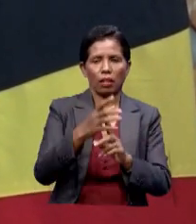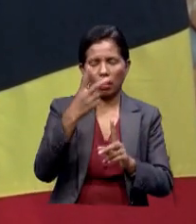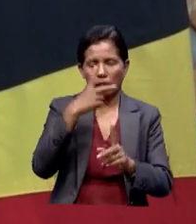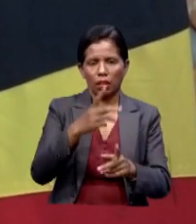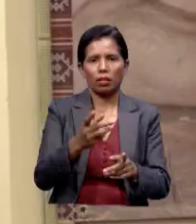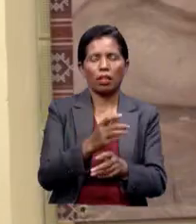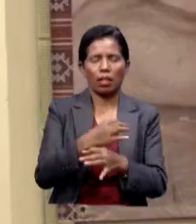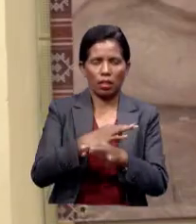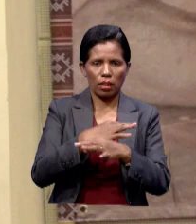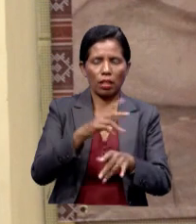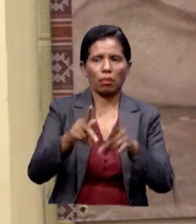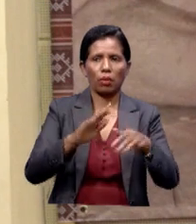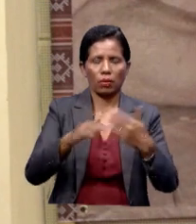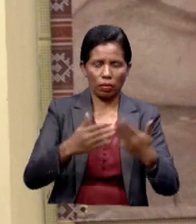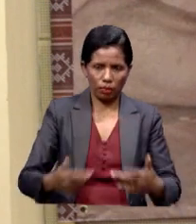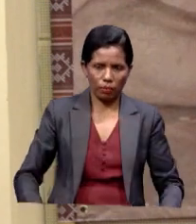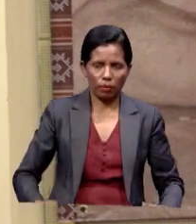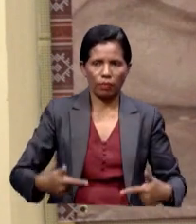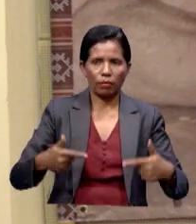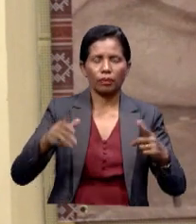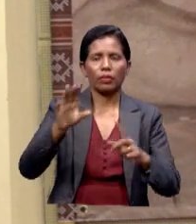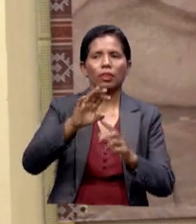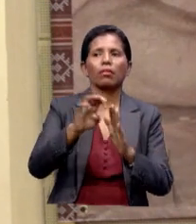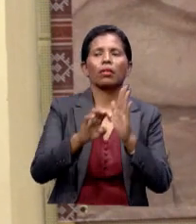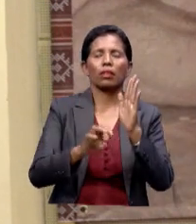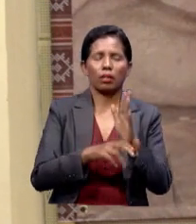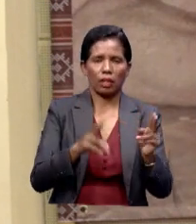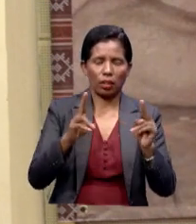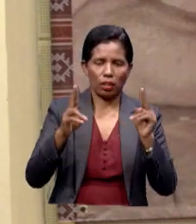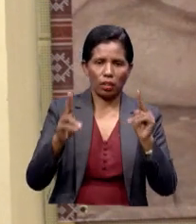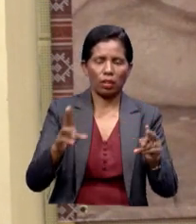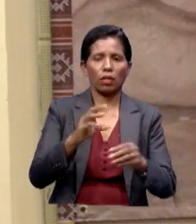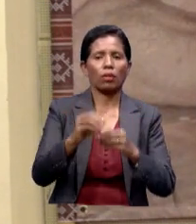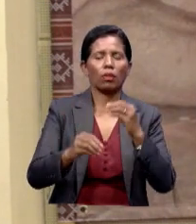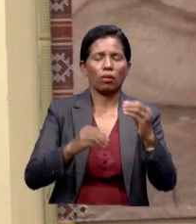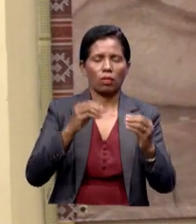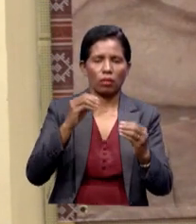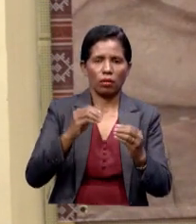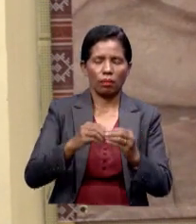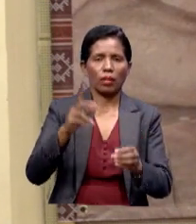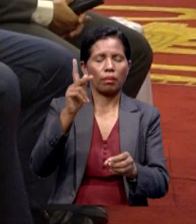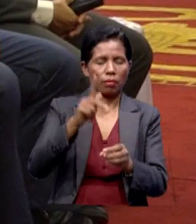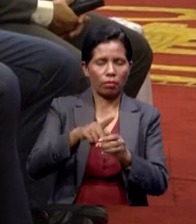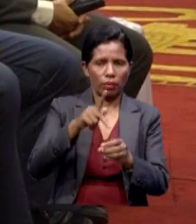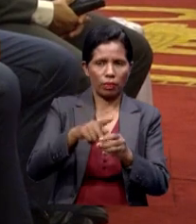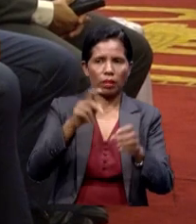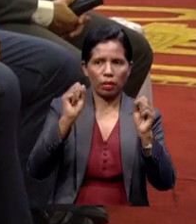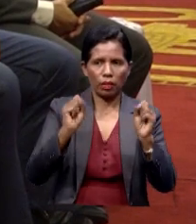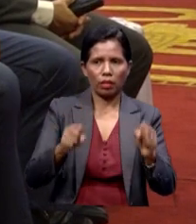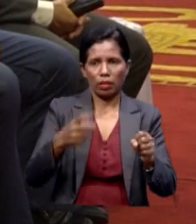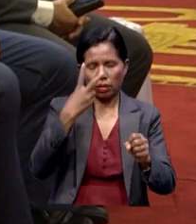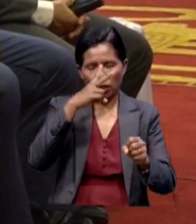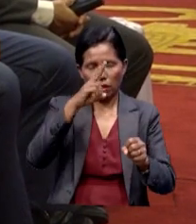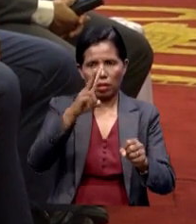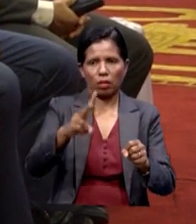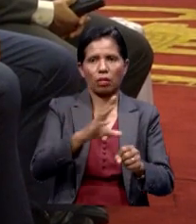povo nem moles. Se festar o russo, ato tem que acelerar a negociação com a Greater Sunrise, não tem que resolver a negociação